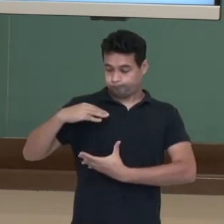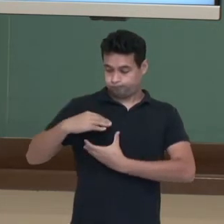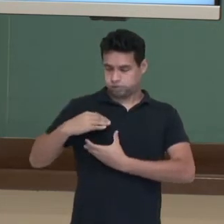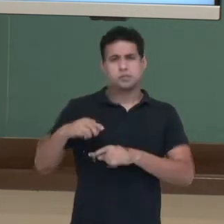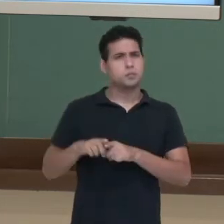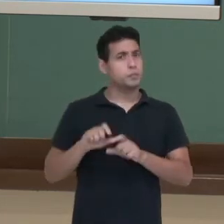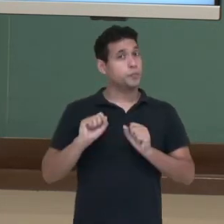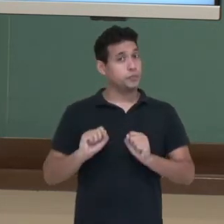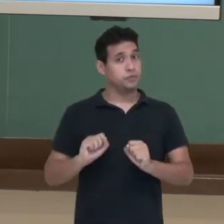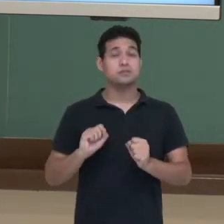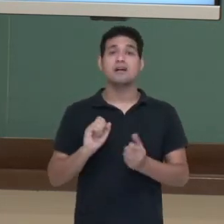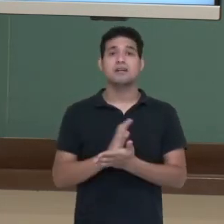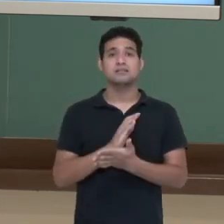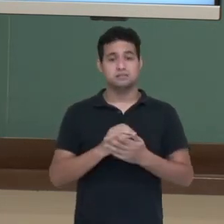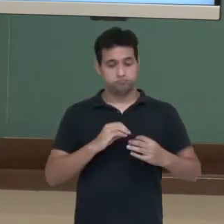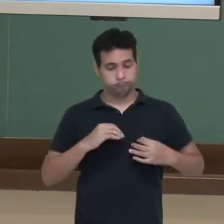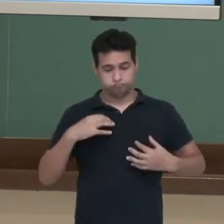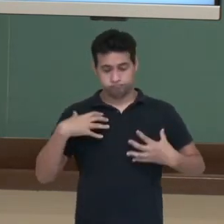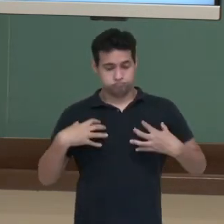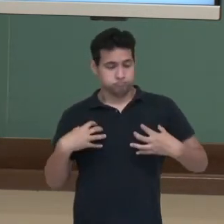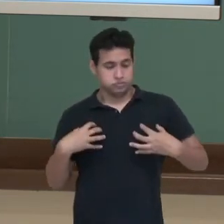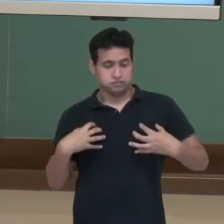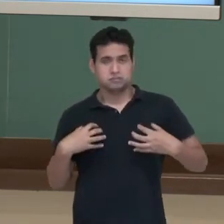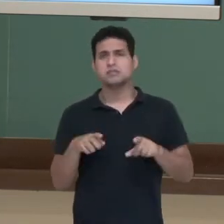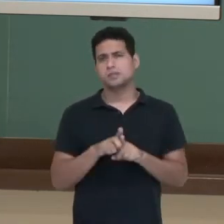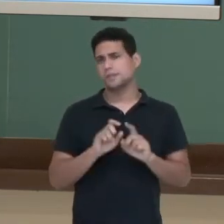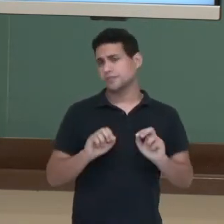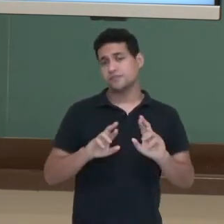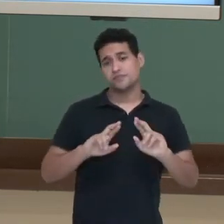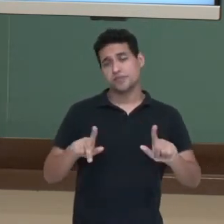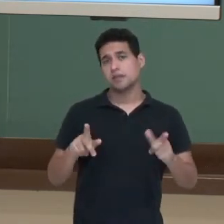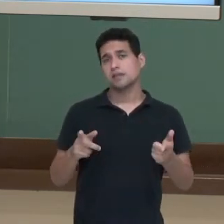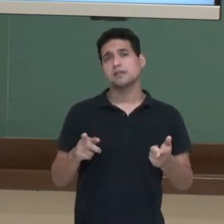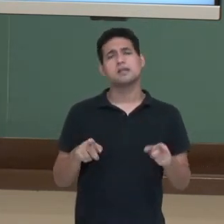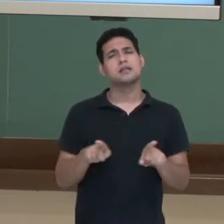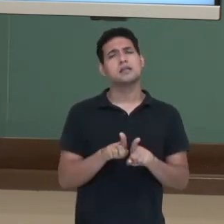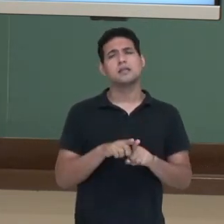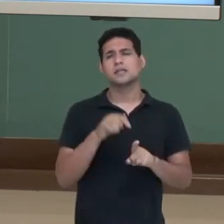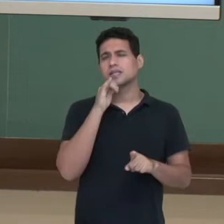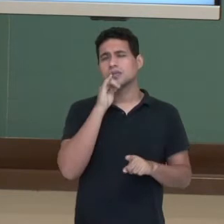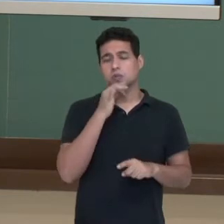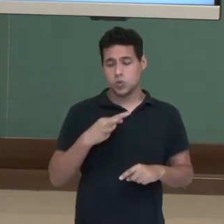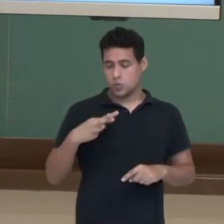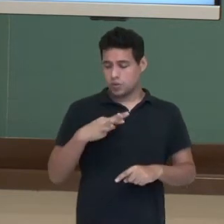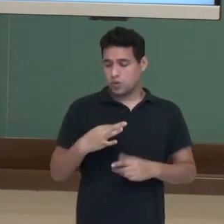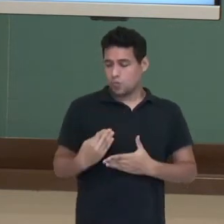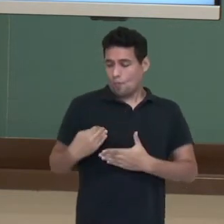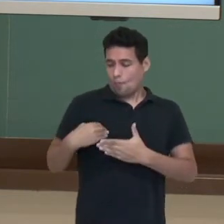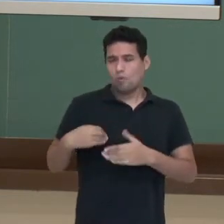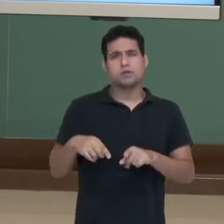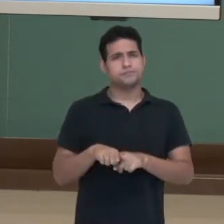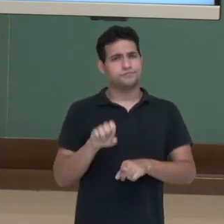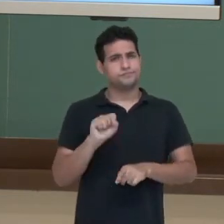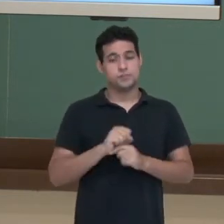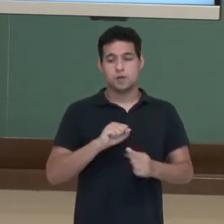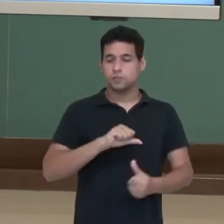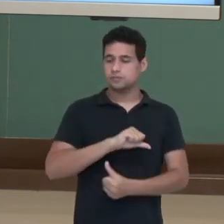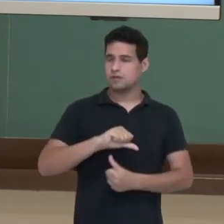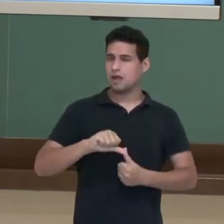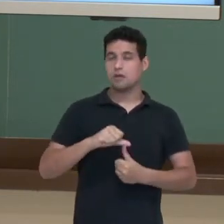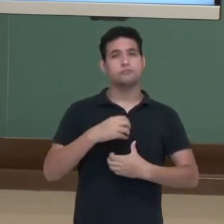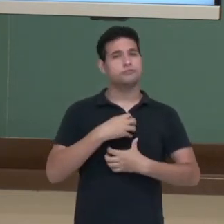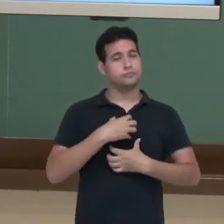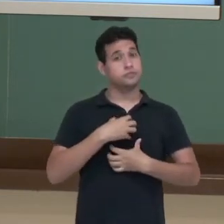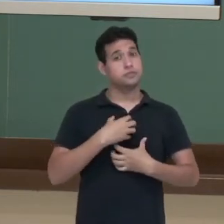ela pode ter, por exemplo, a parte do bico do seio para dentro, vai mudar a